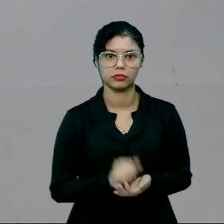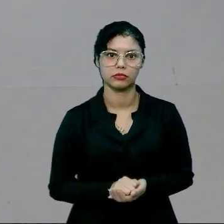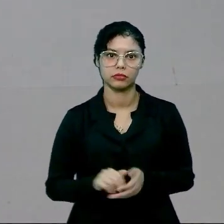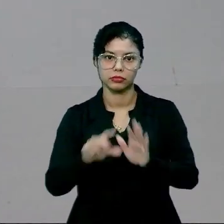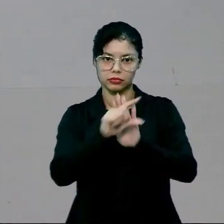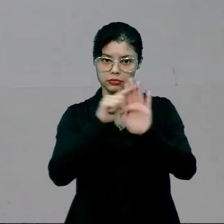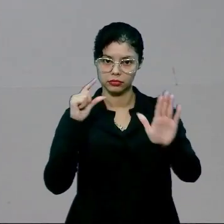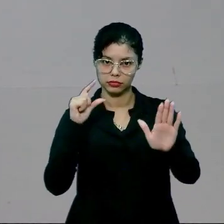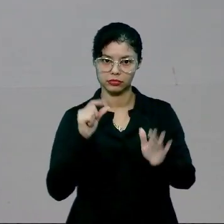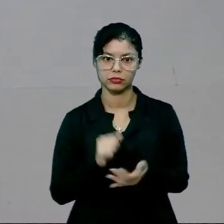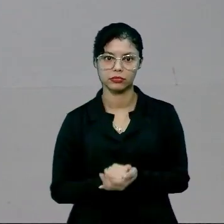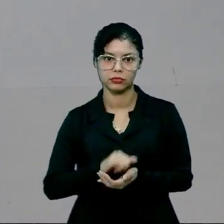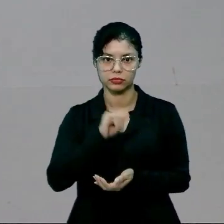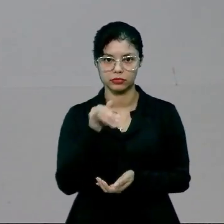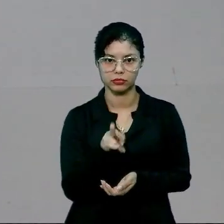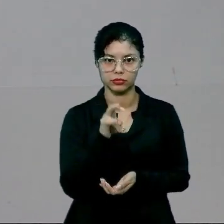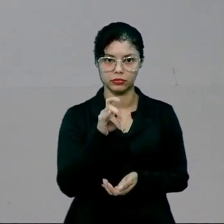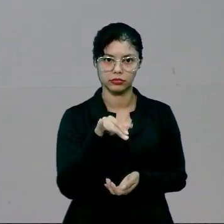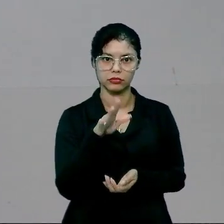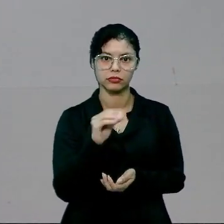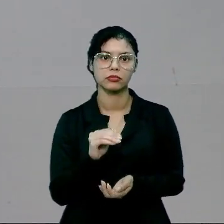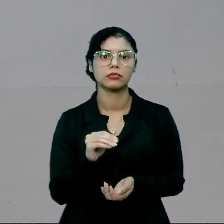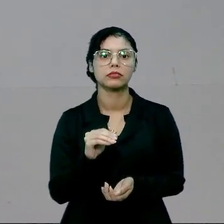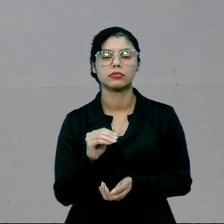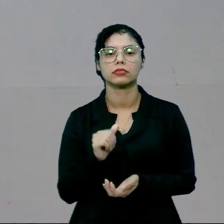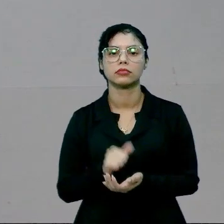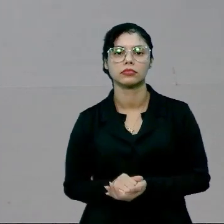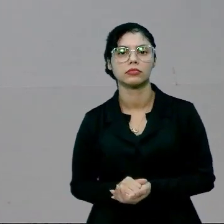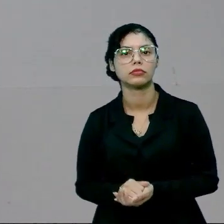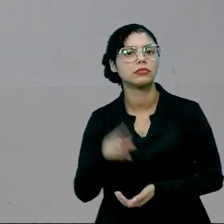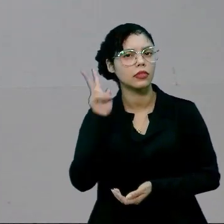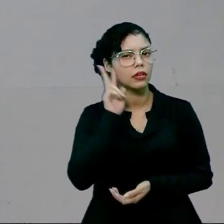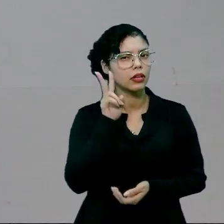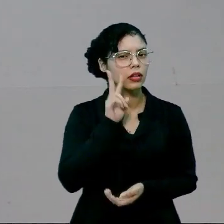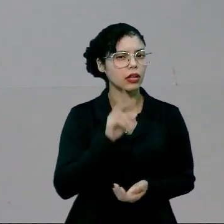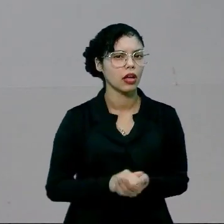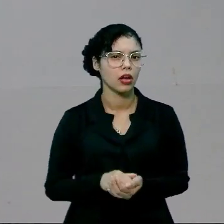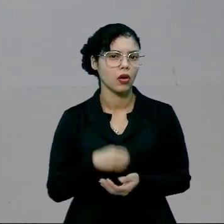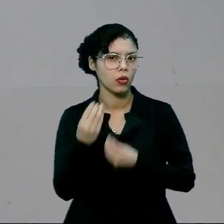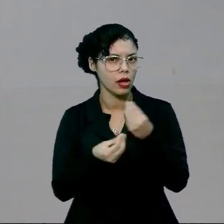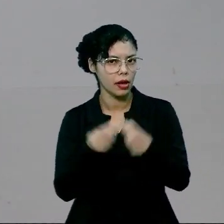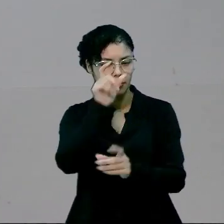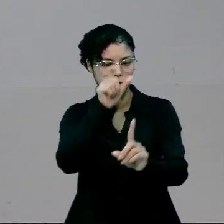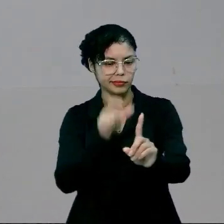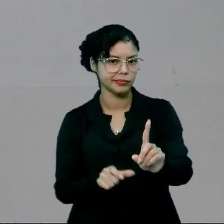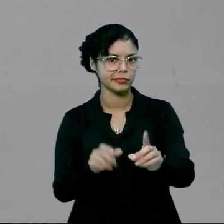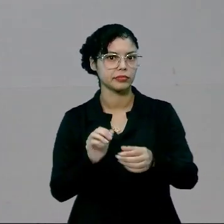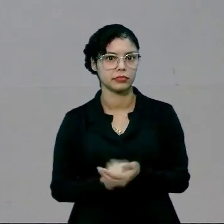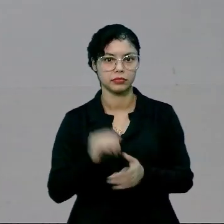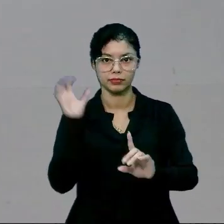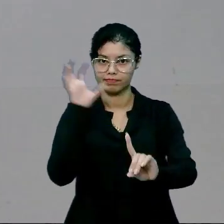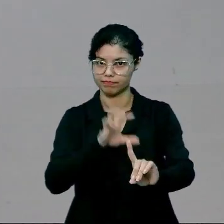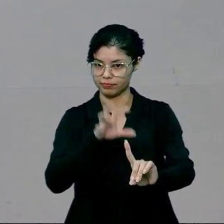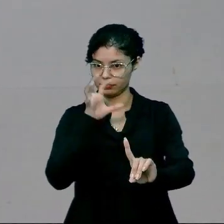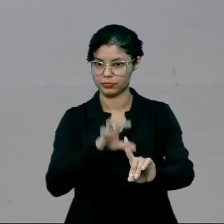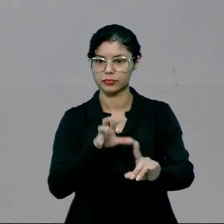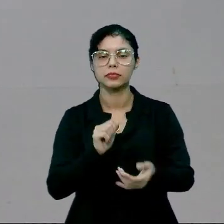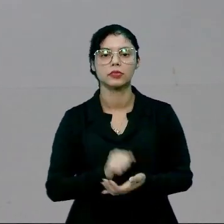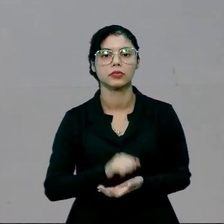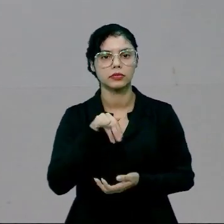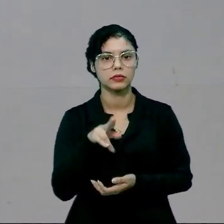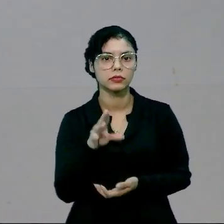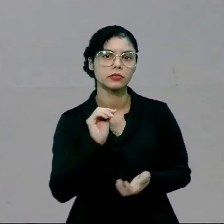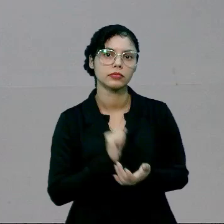um trecho. O Jerônimo, ele é um cara honesto. Então, lembra que o meio determina o indivíduo ele é influenciado pelo